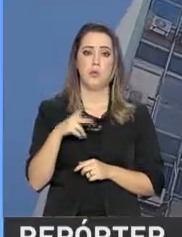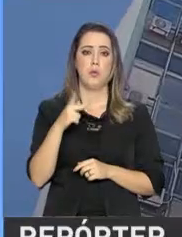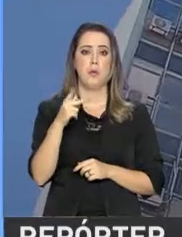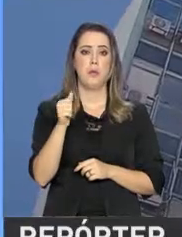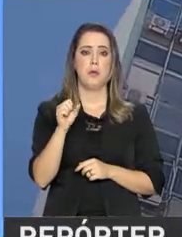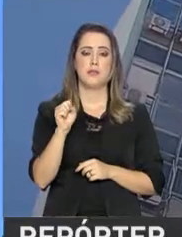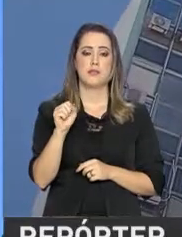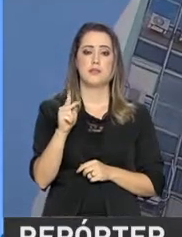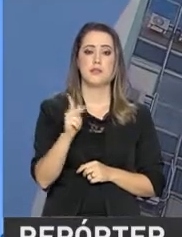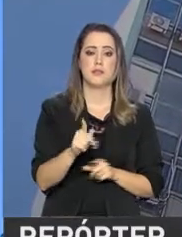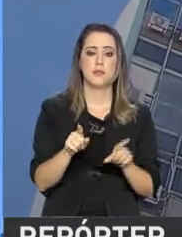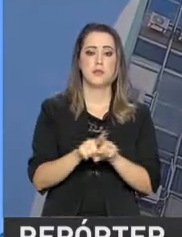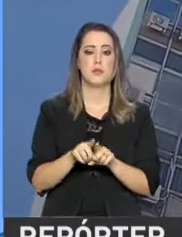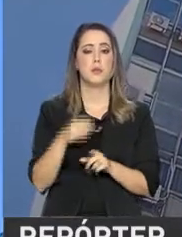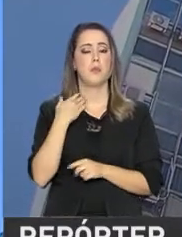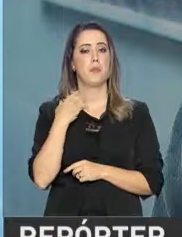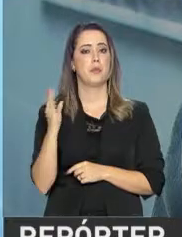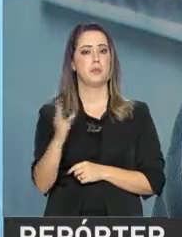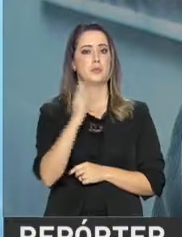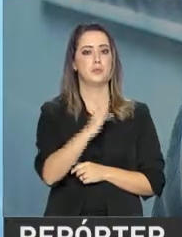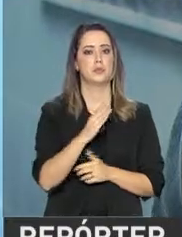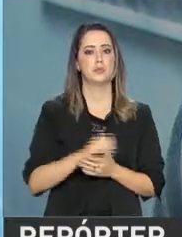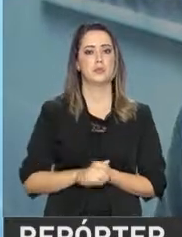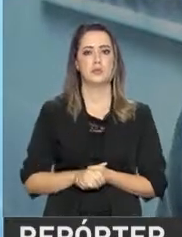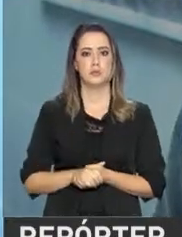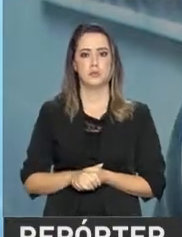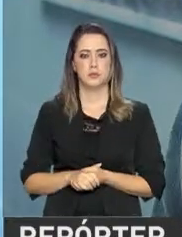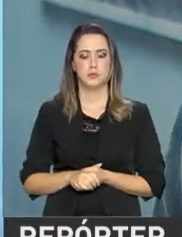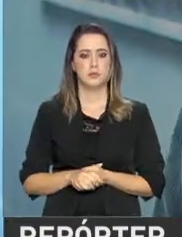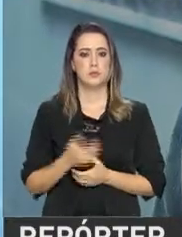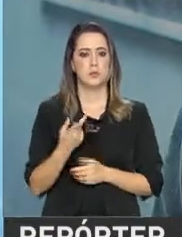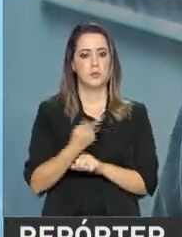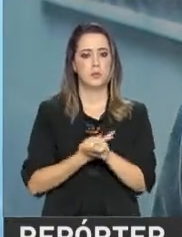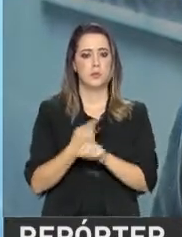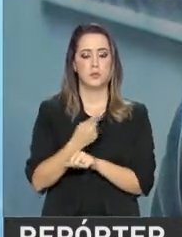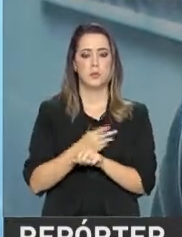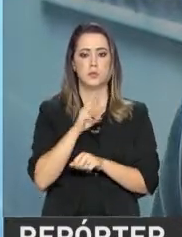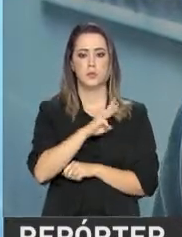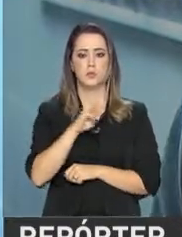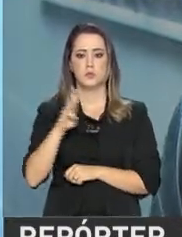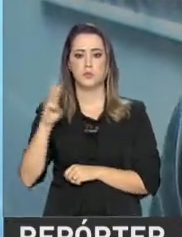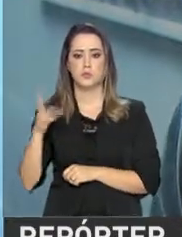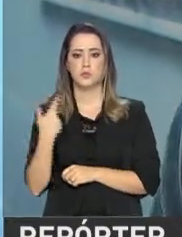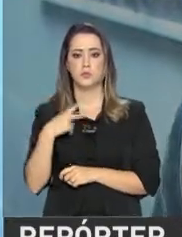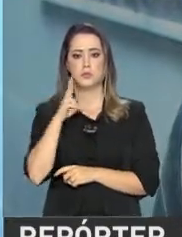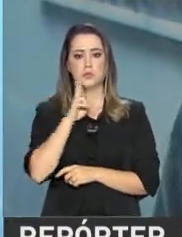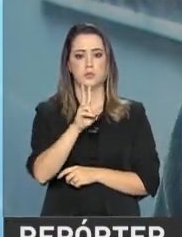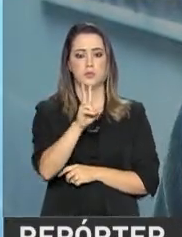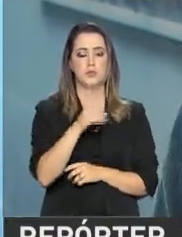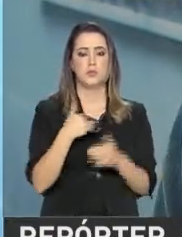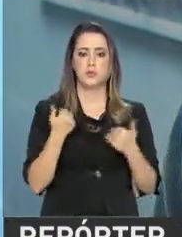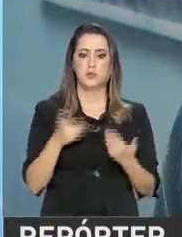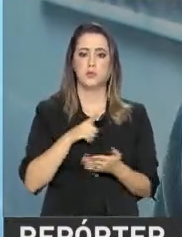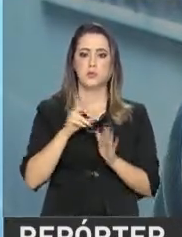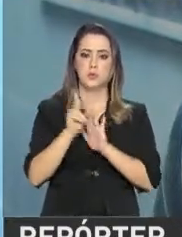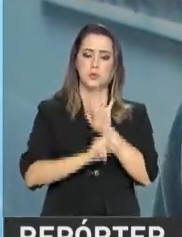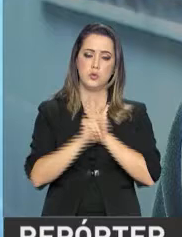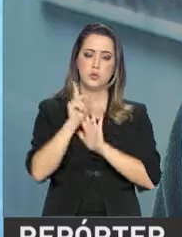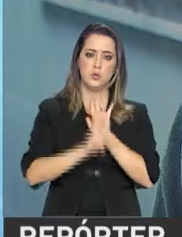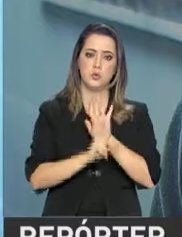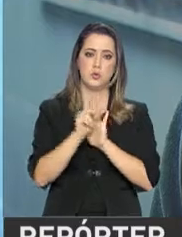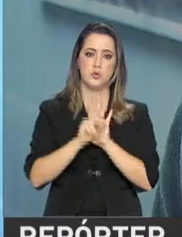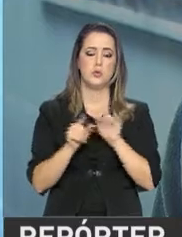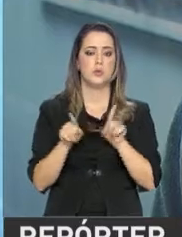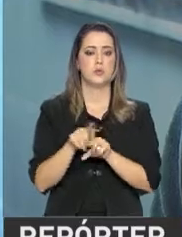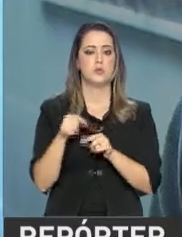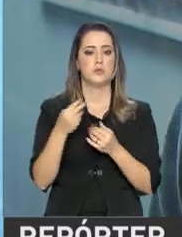deve ser feito pelo banco do brasil as pessoas procurem o site procure o banco do brasil identifique se tem direito a essa